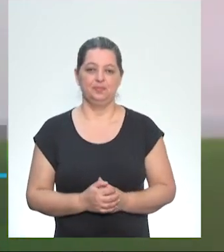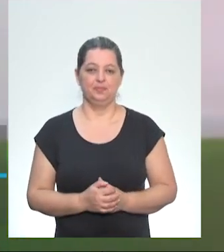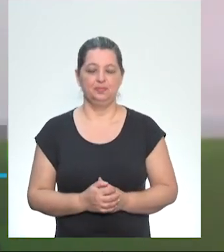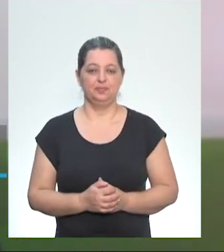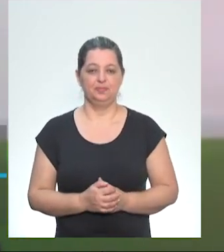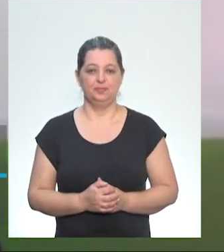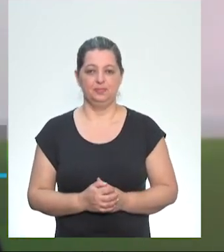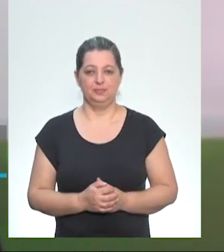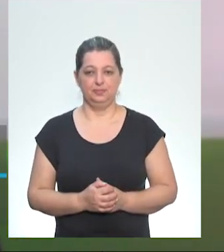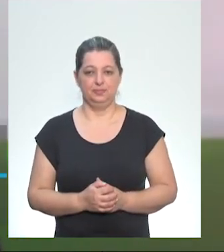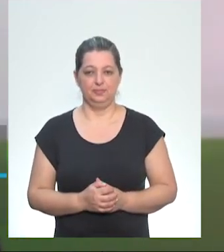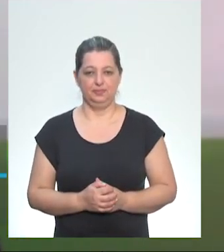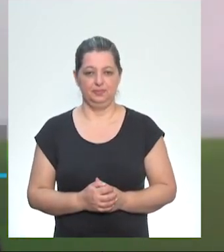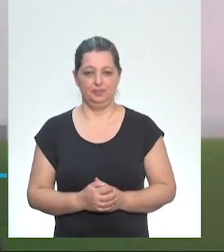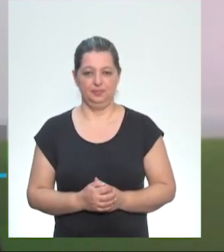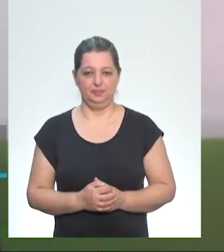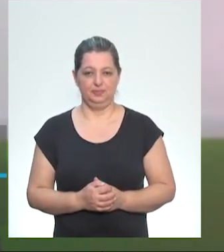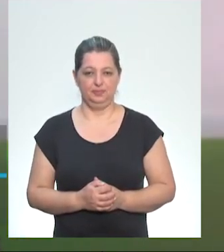inovação.oeducação,